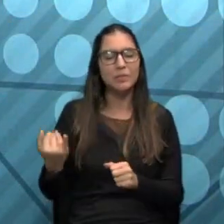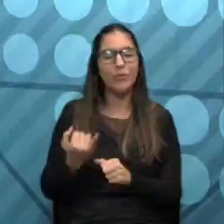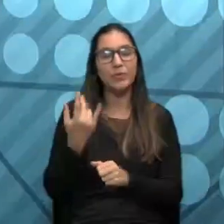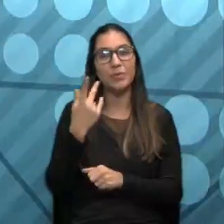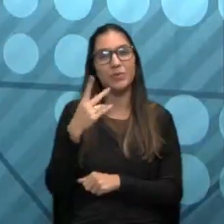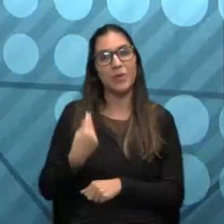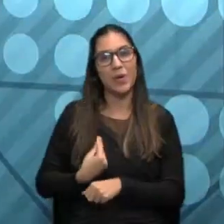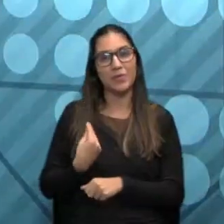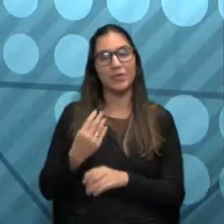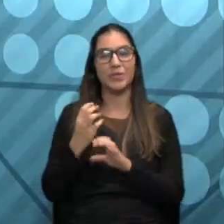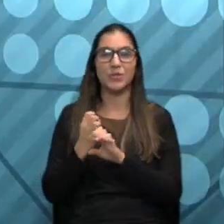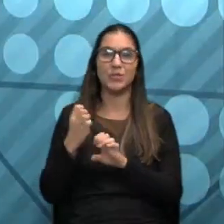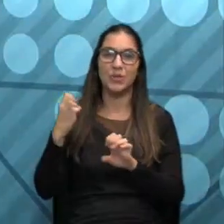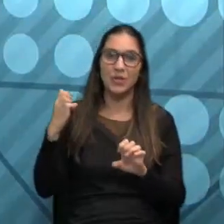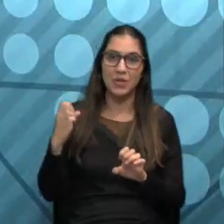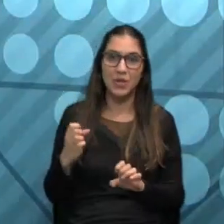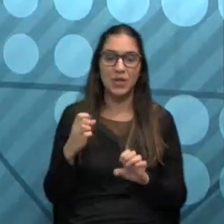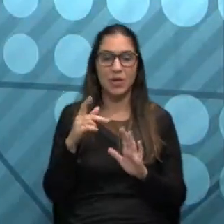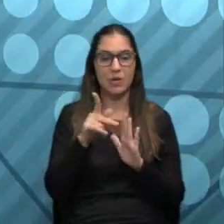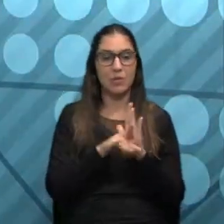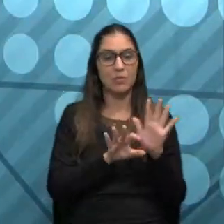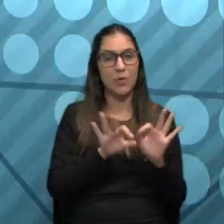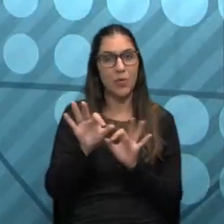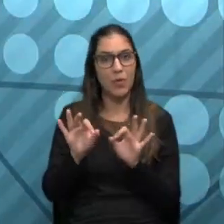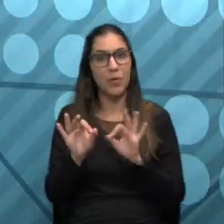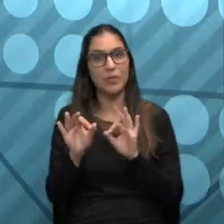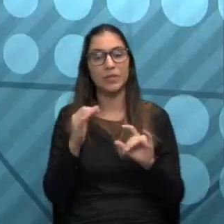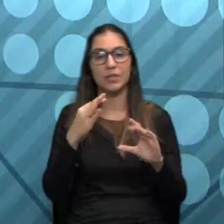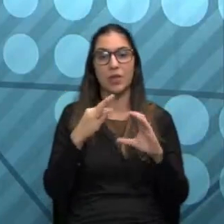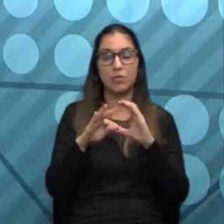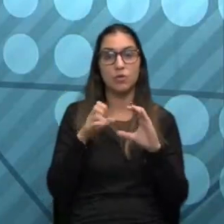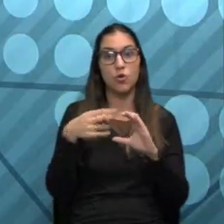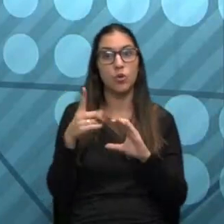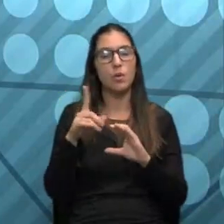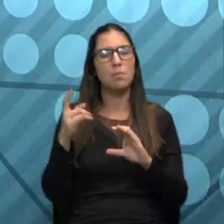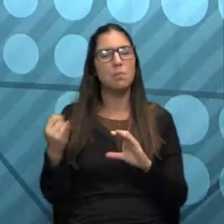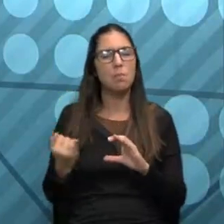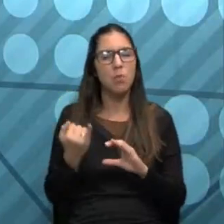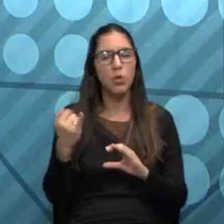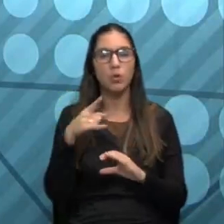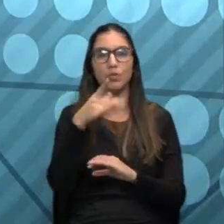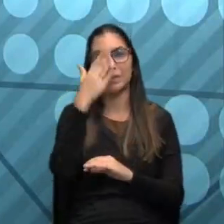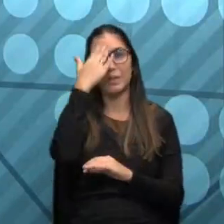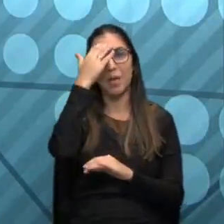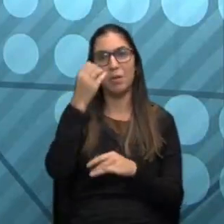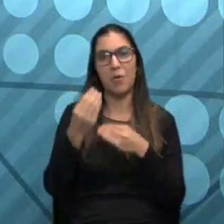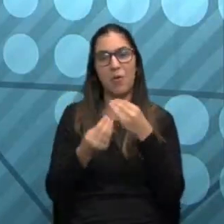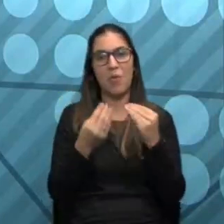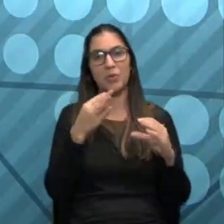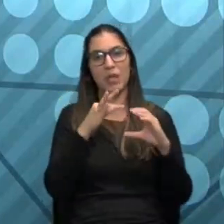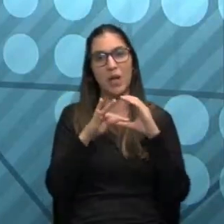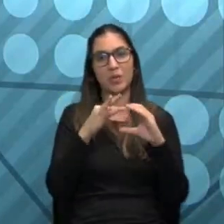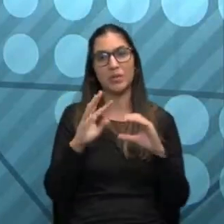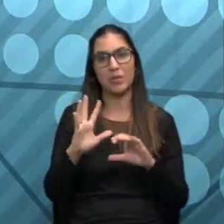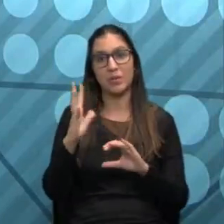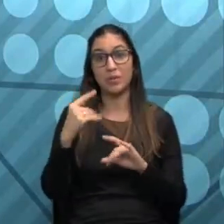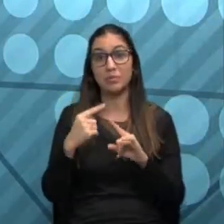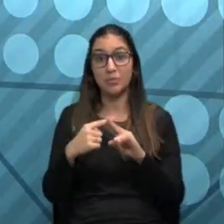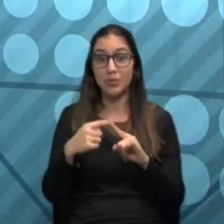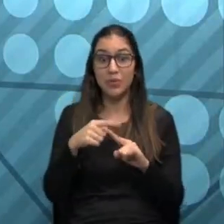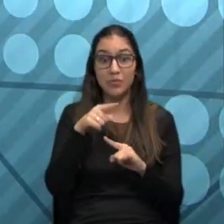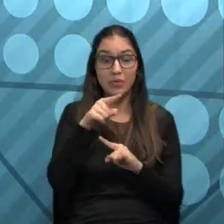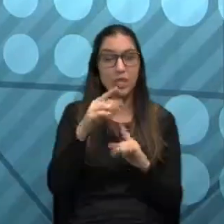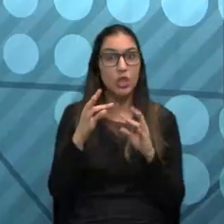para a sua vida como engenheiro, projetista de telecomunicação ou não. É indispensável você saber como a telecomunicação funciona, porque você